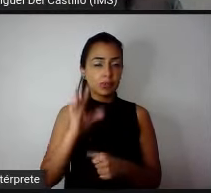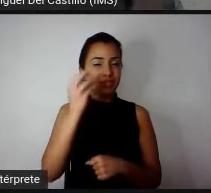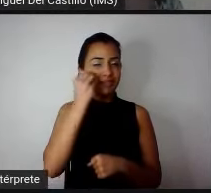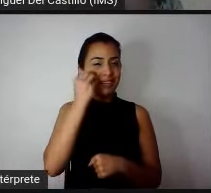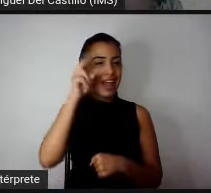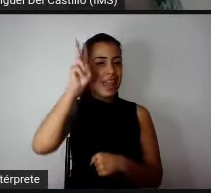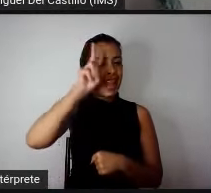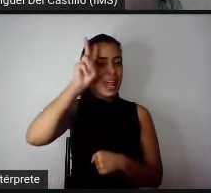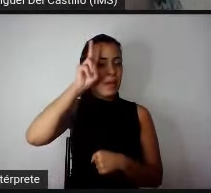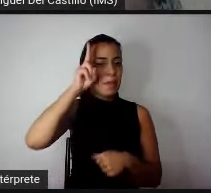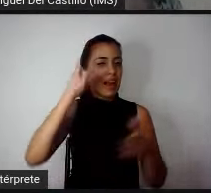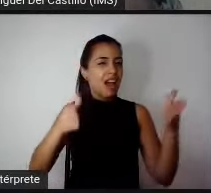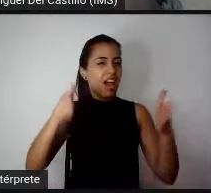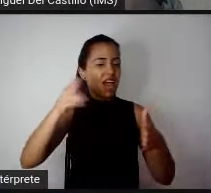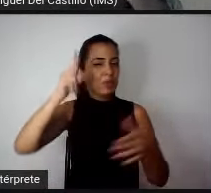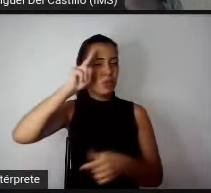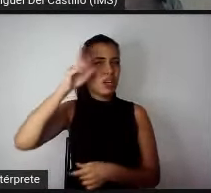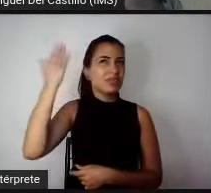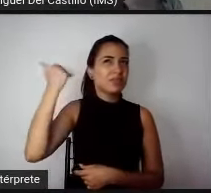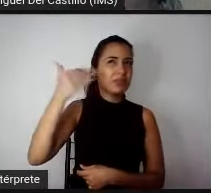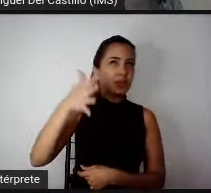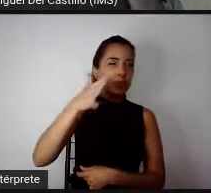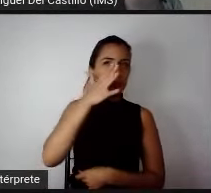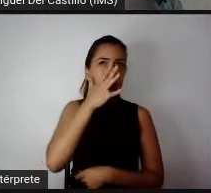nos anos 40,